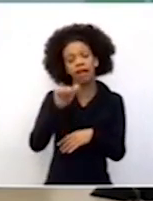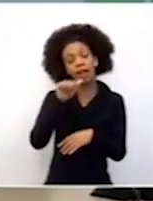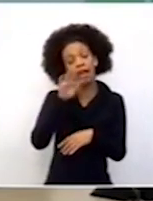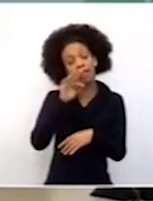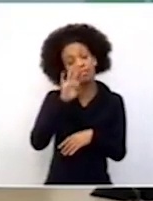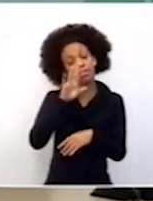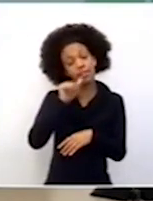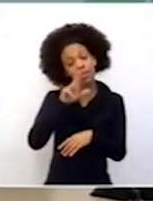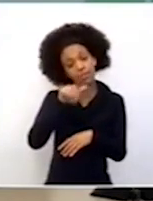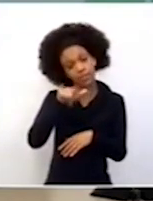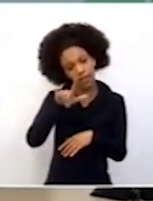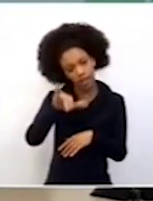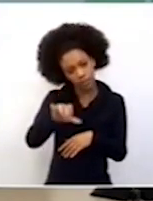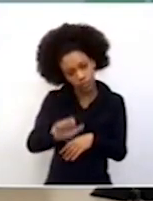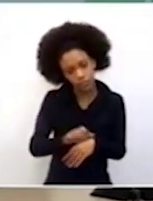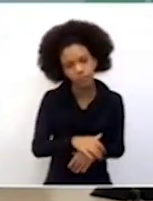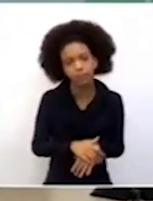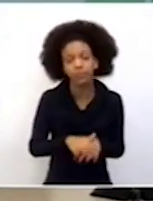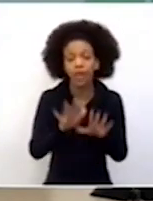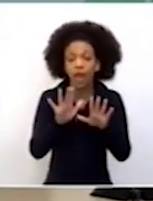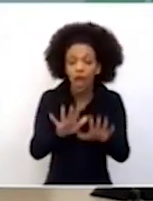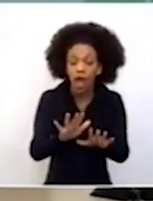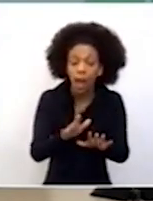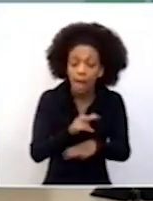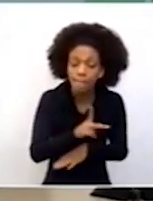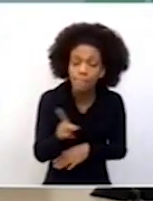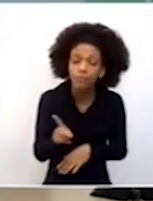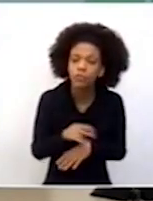lateralidade. A